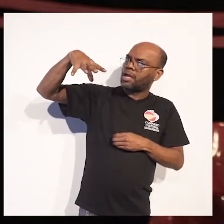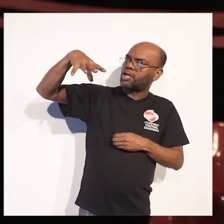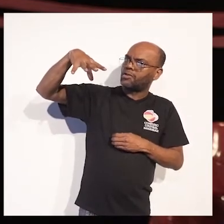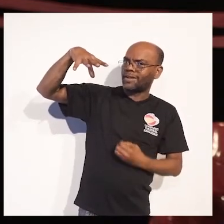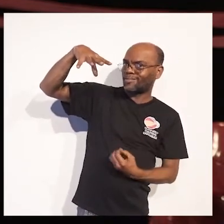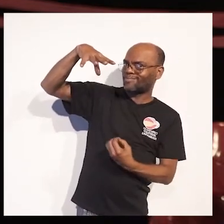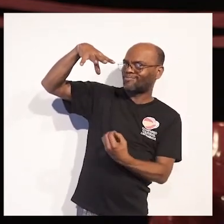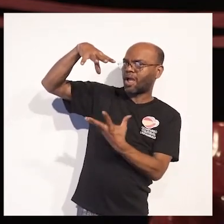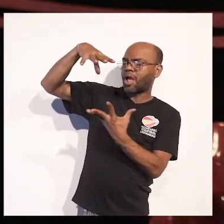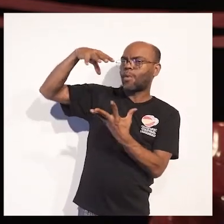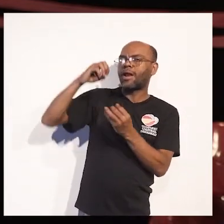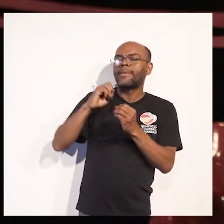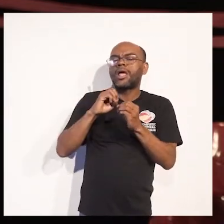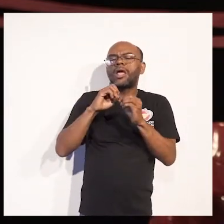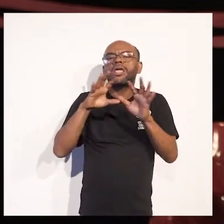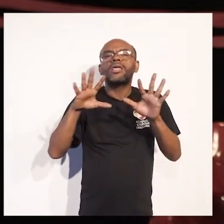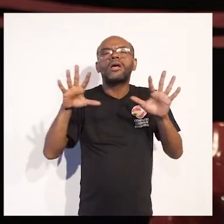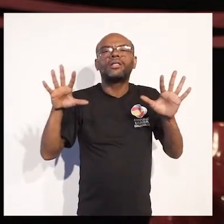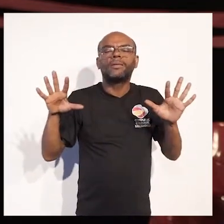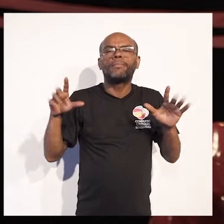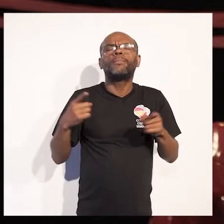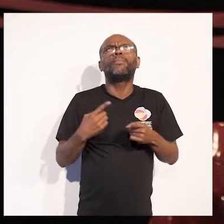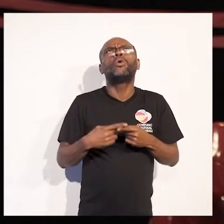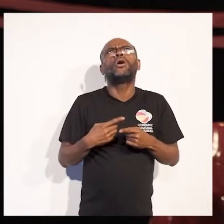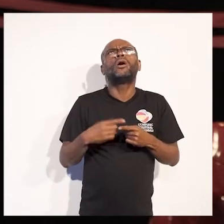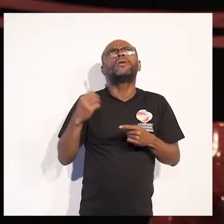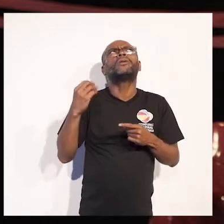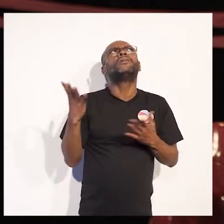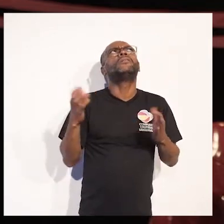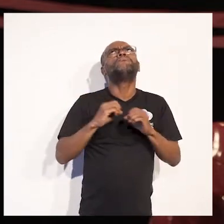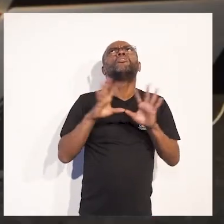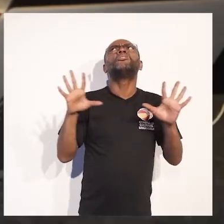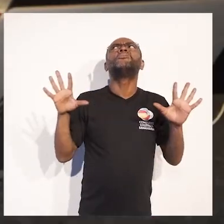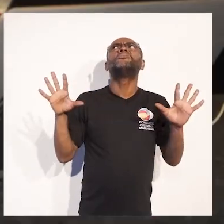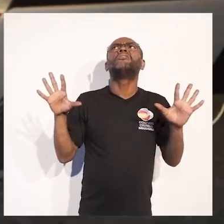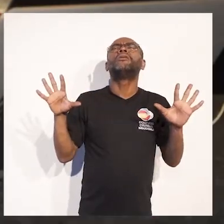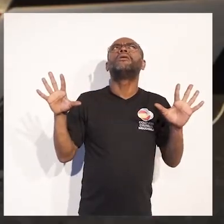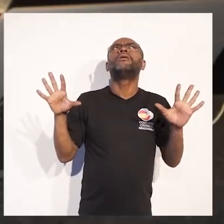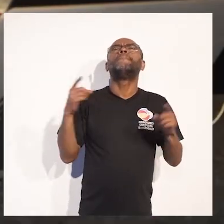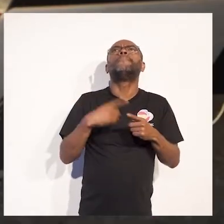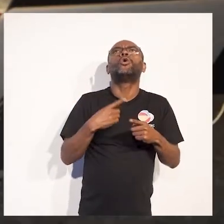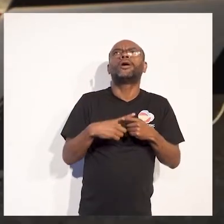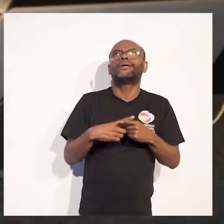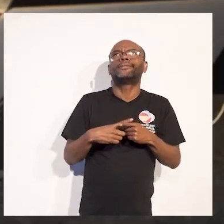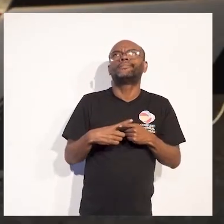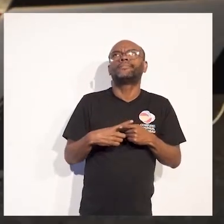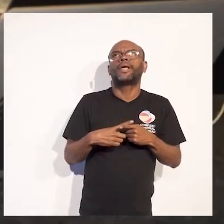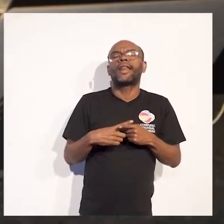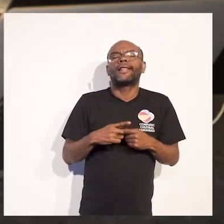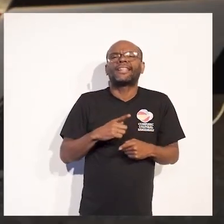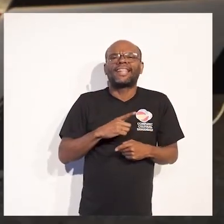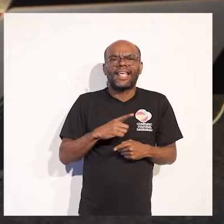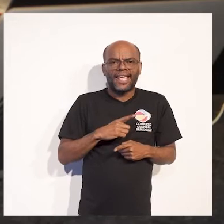lâmpada incandescente. Por que a lâmpada incandescente? Porque a lâmpada incandescente ela